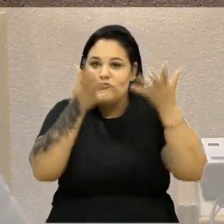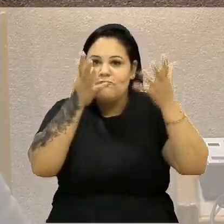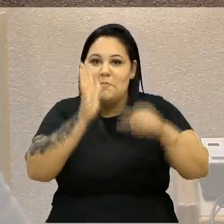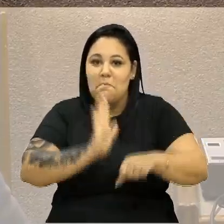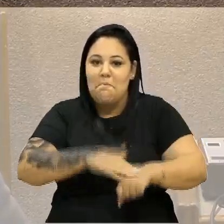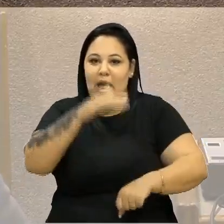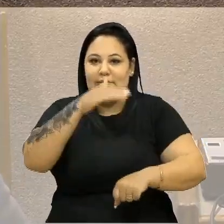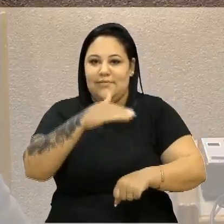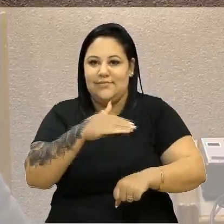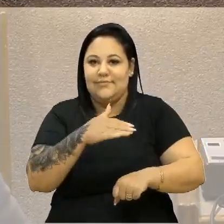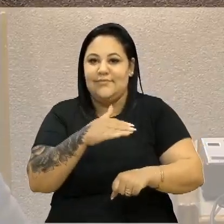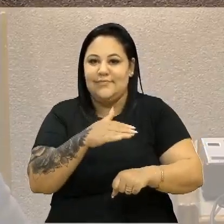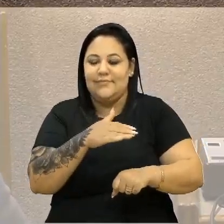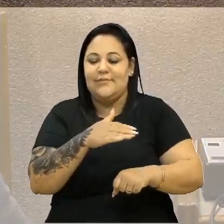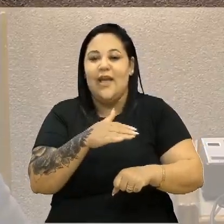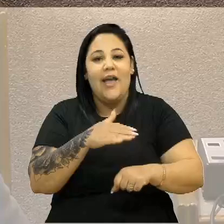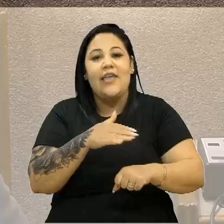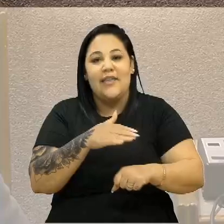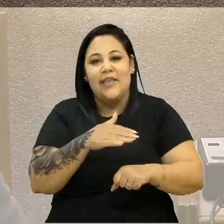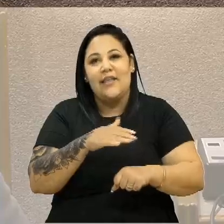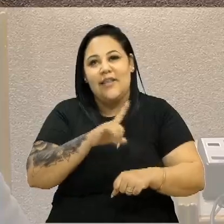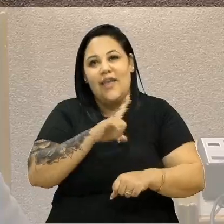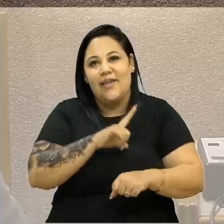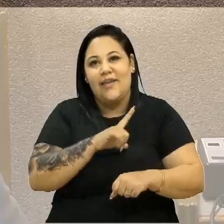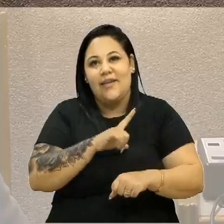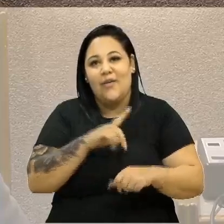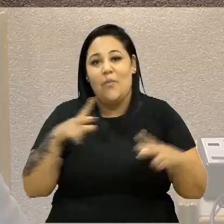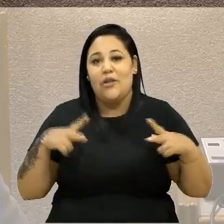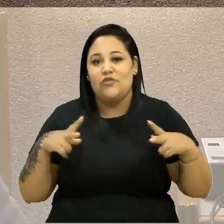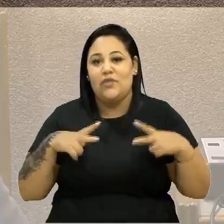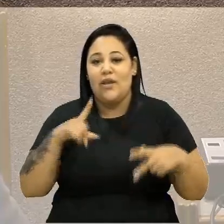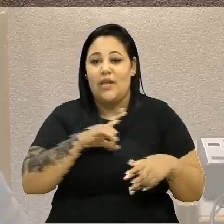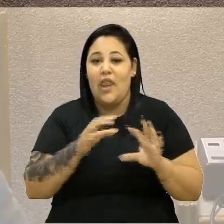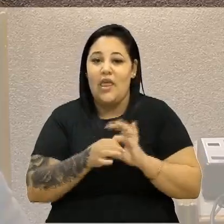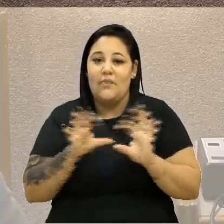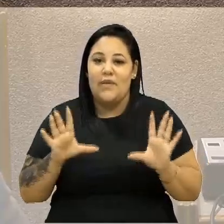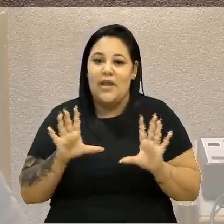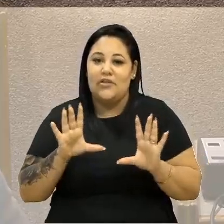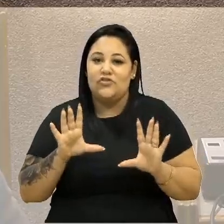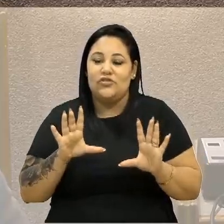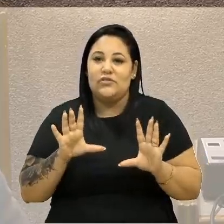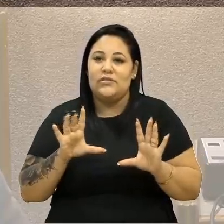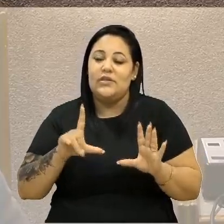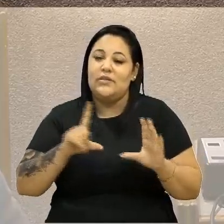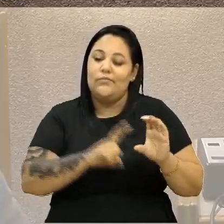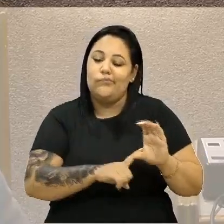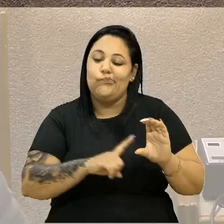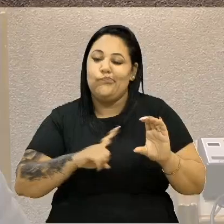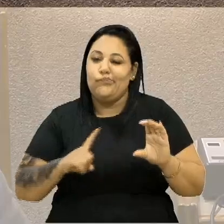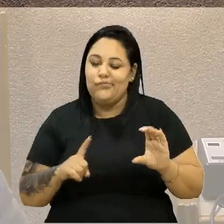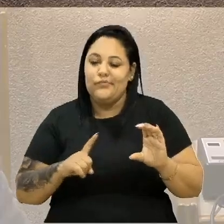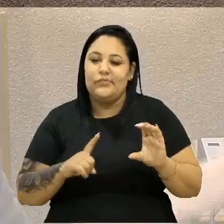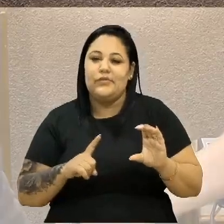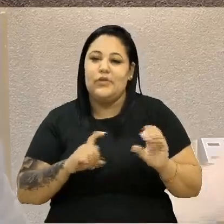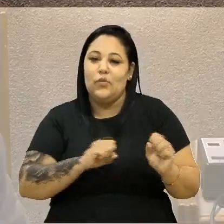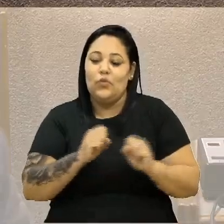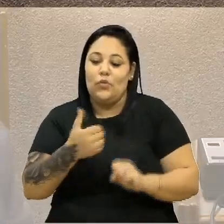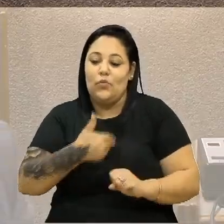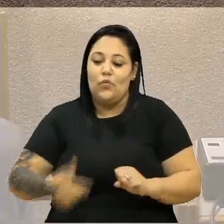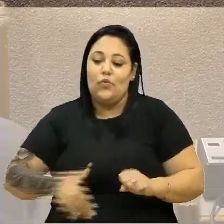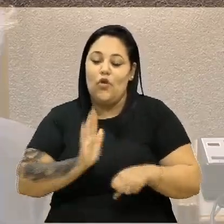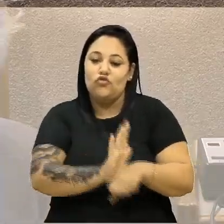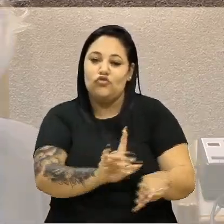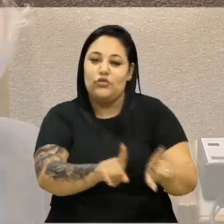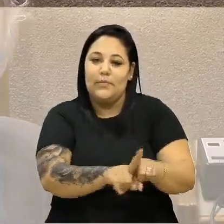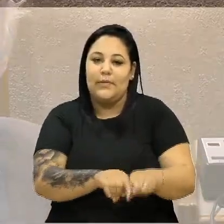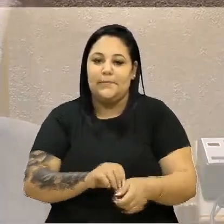mais que a iniciativa privada também tenha essa liberdade, essa autonomia, e que o poder público seja sempre um facilitador. Seu à